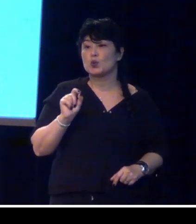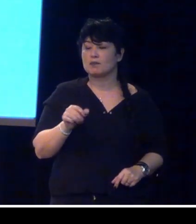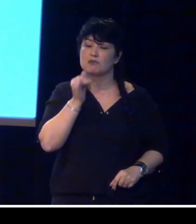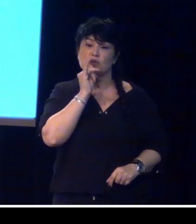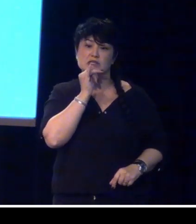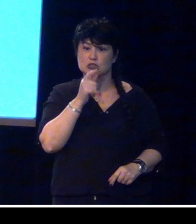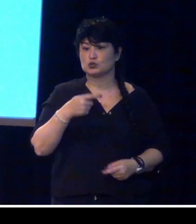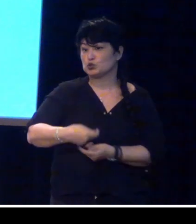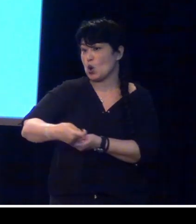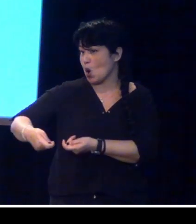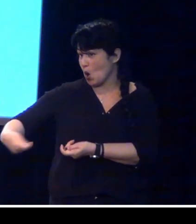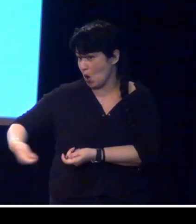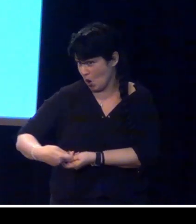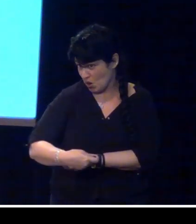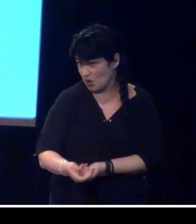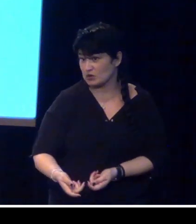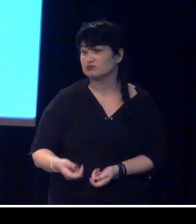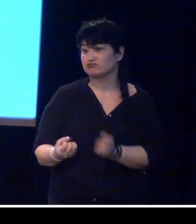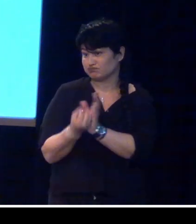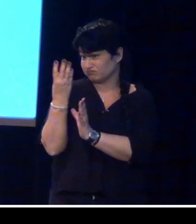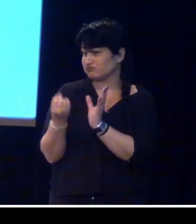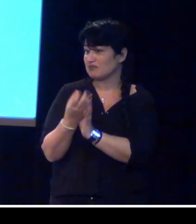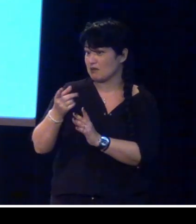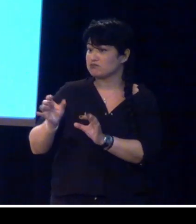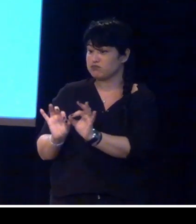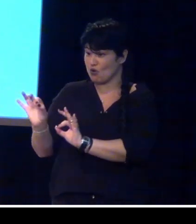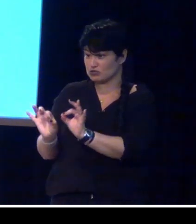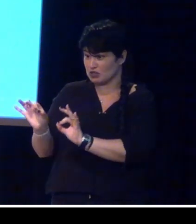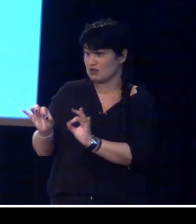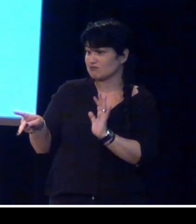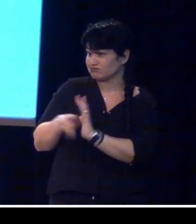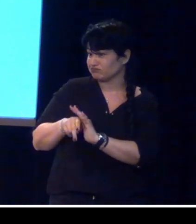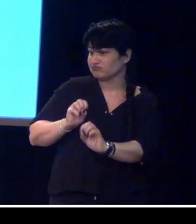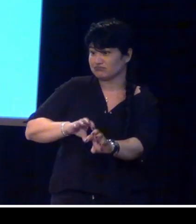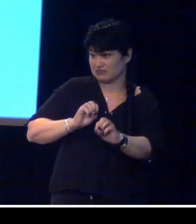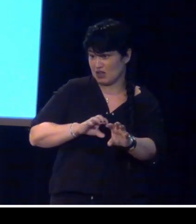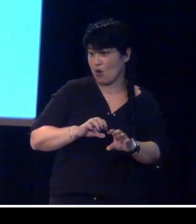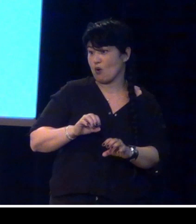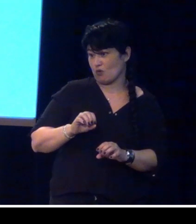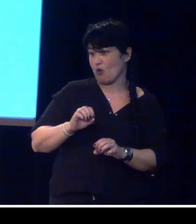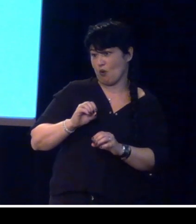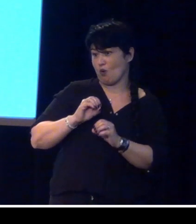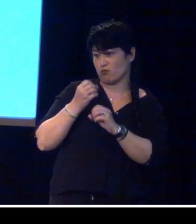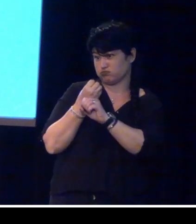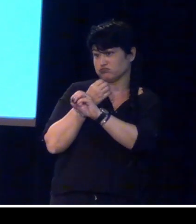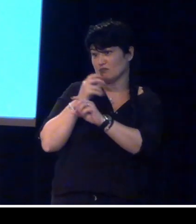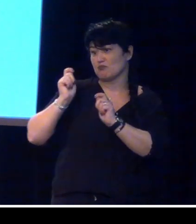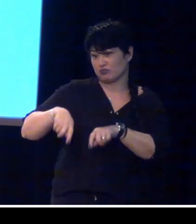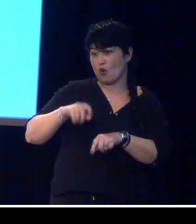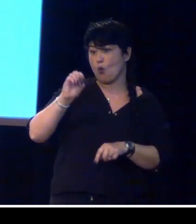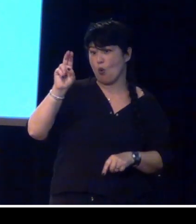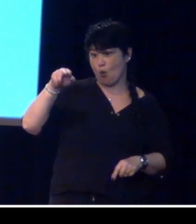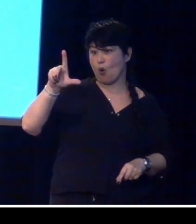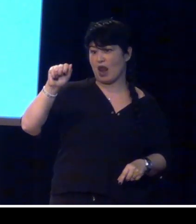por exemplo, jogos, né, que foram projetados para o ensino online, mas que ele pode ser usado no